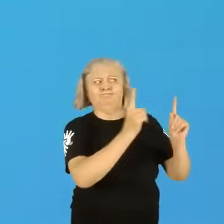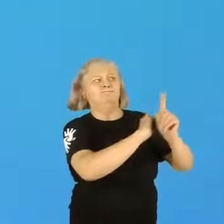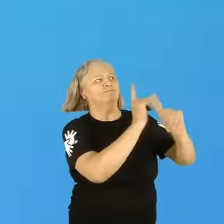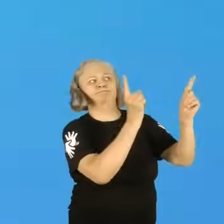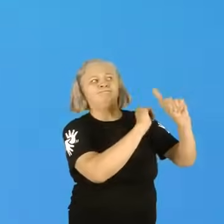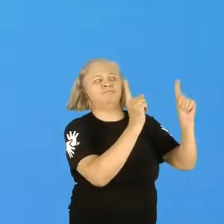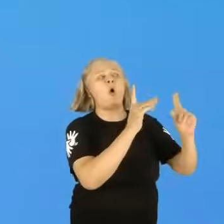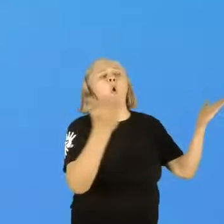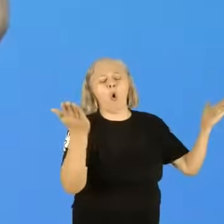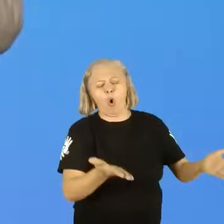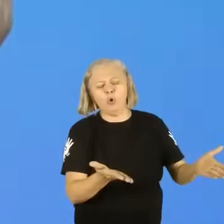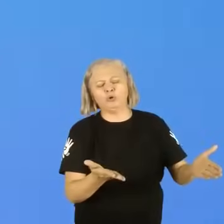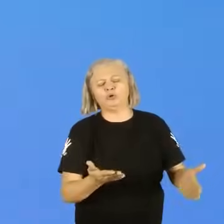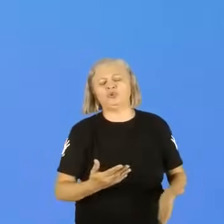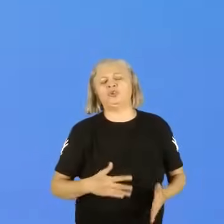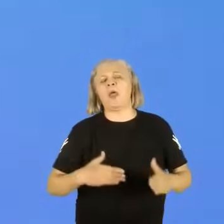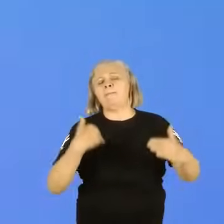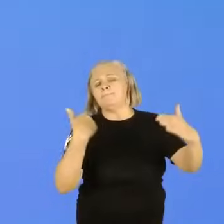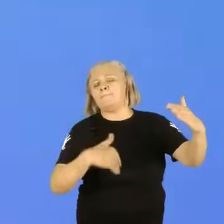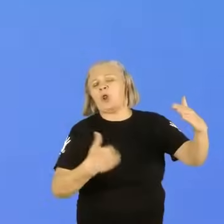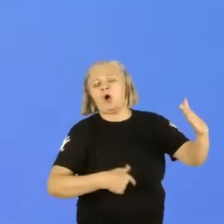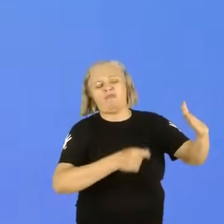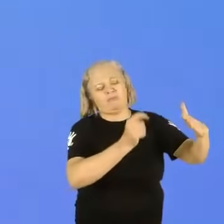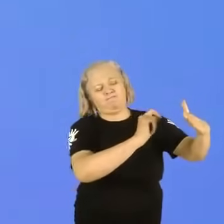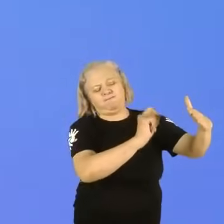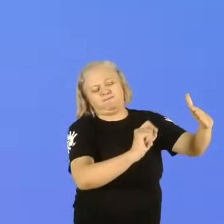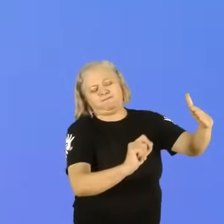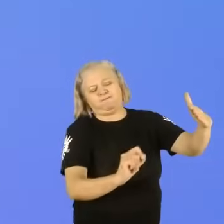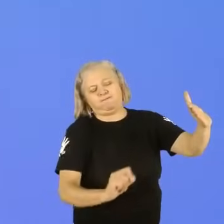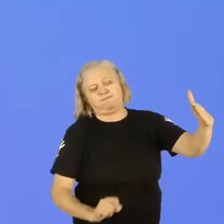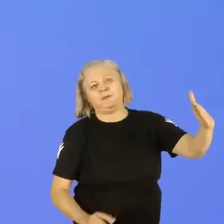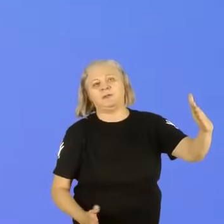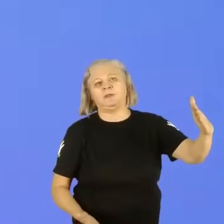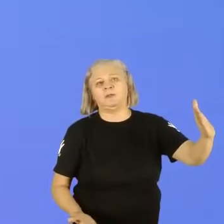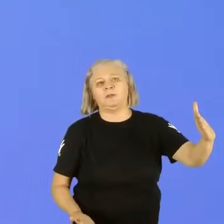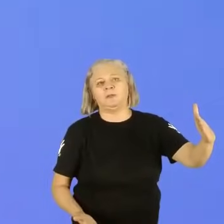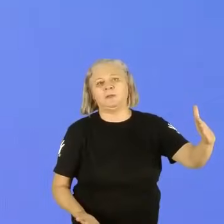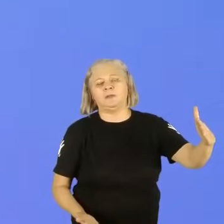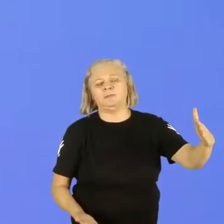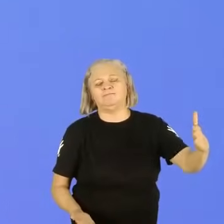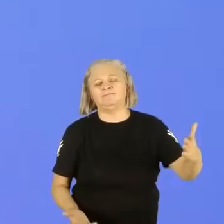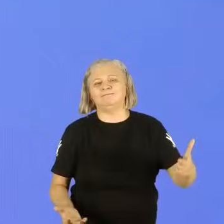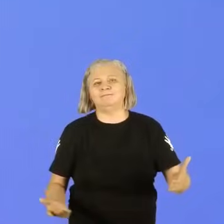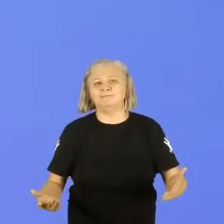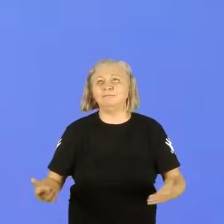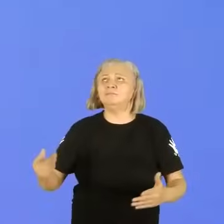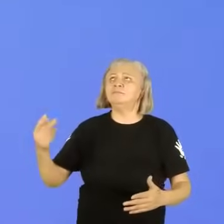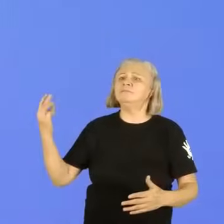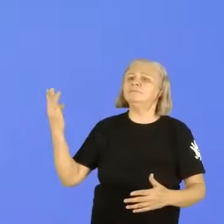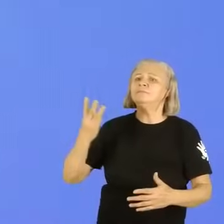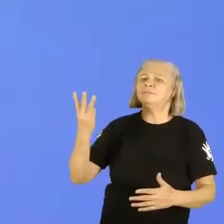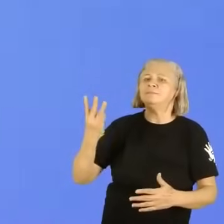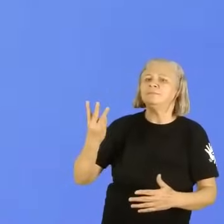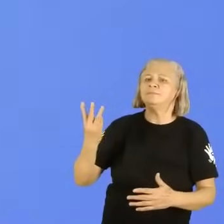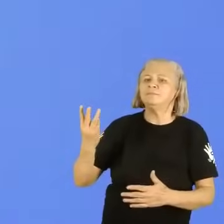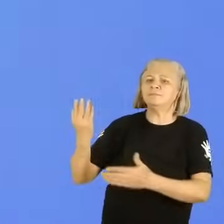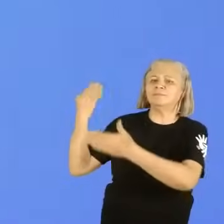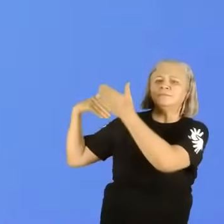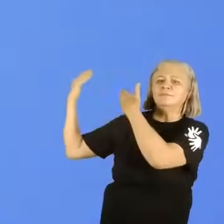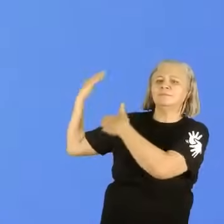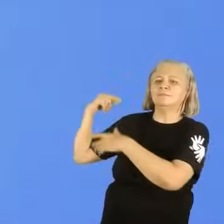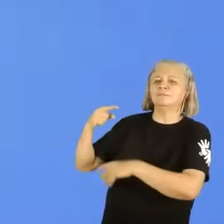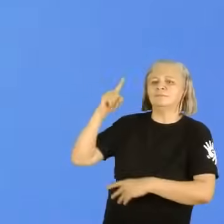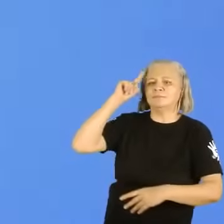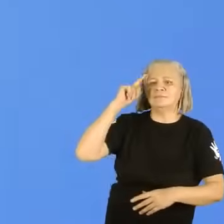sequer. Eu falei: mas não, porque se não marcar agora, foi agora dia 12, segunda, não, terça, terça-feira, dia